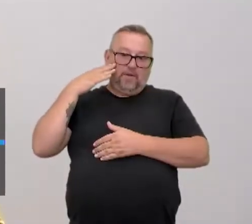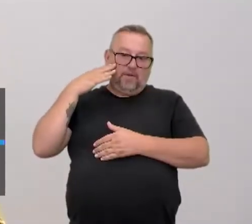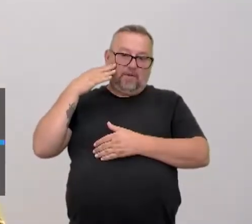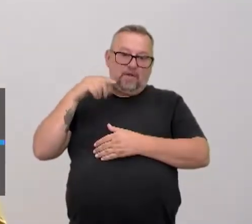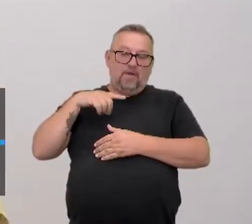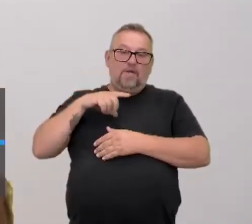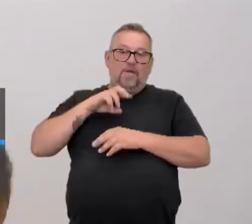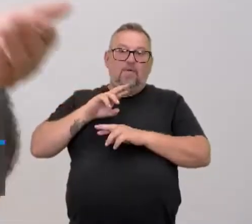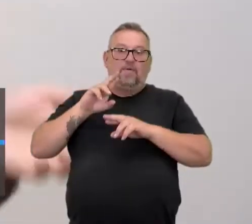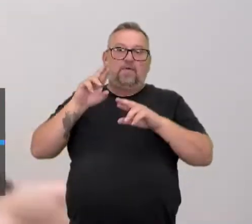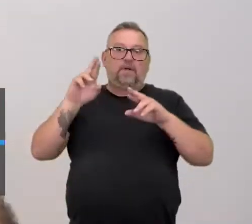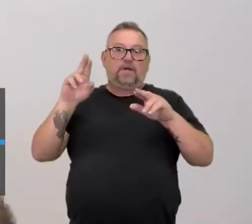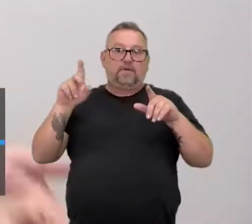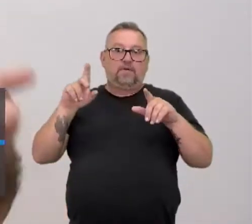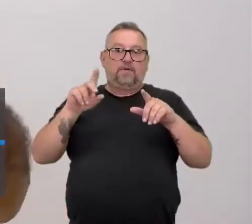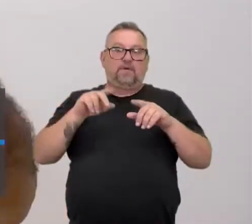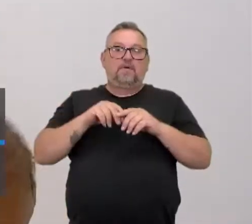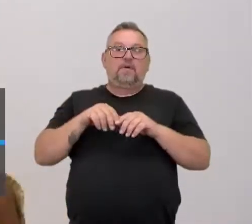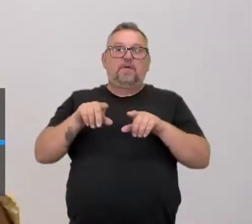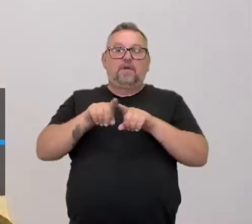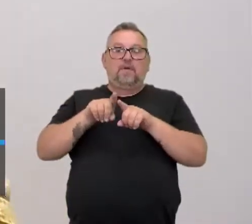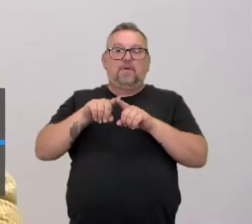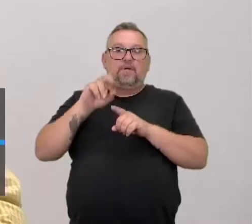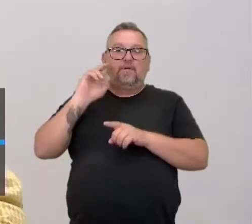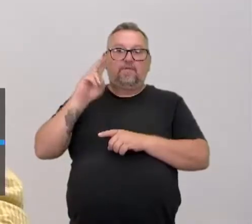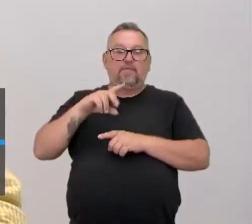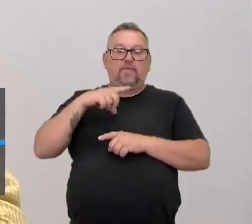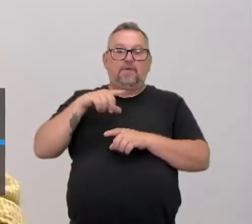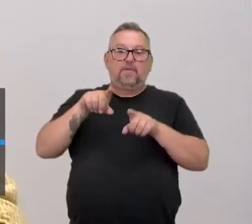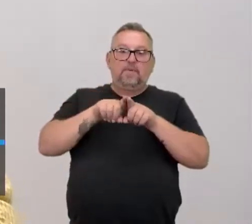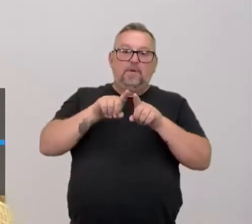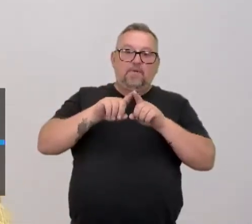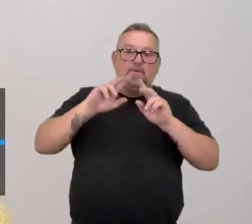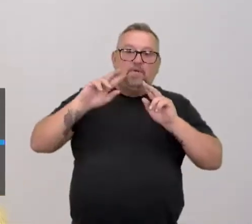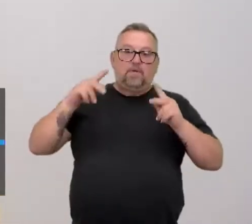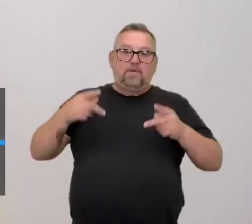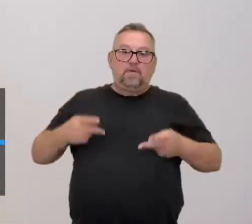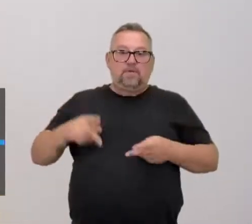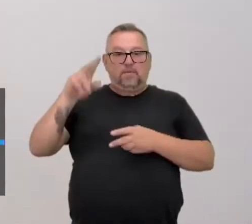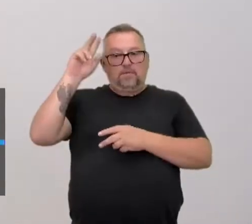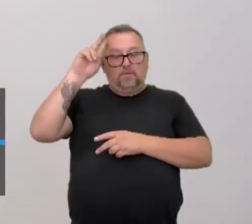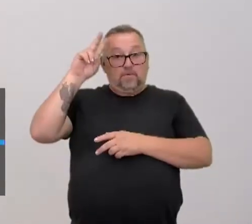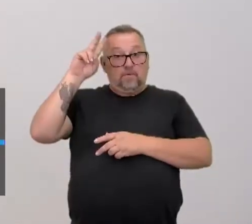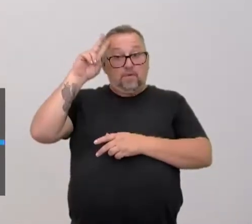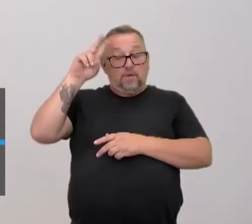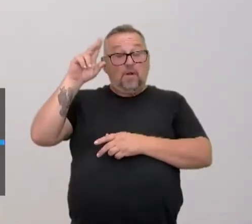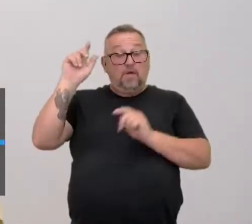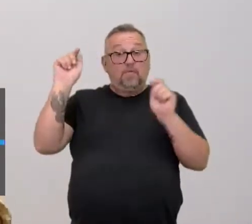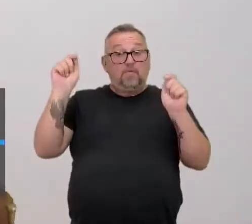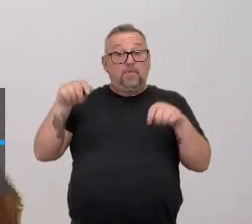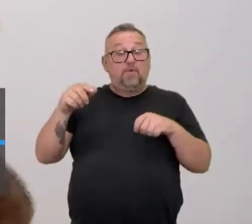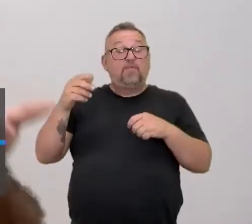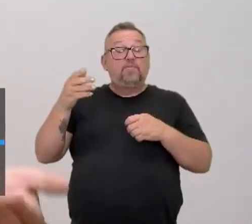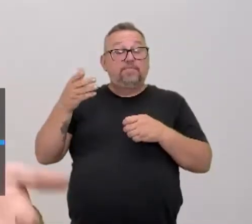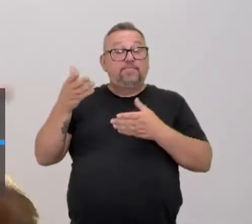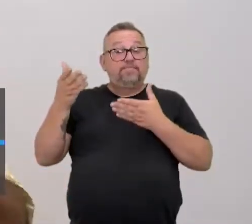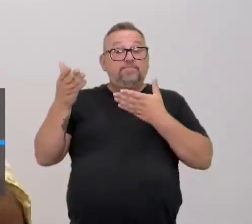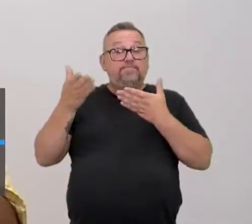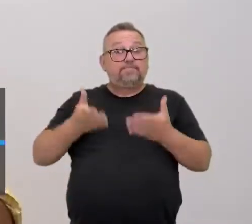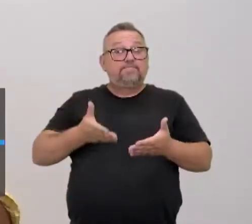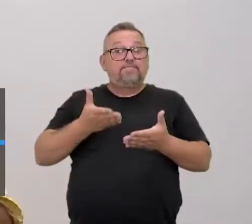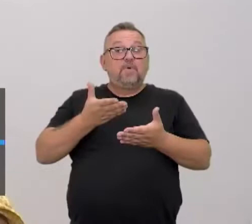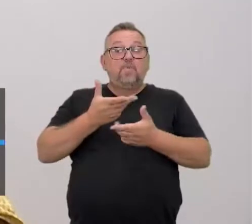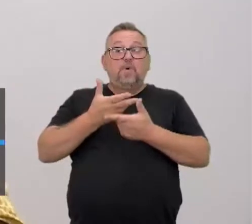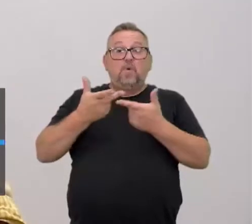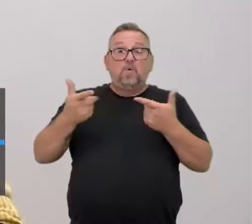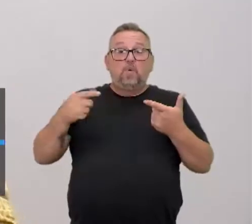relativamente diferentes, ela no caso a biologia, eu no caso a humanidades com história, a gente pode trazer algo que enriquece